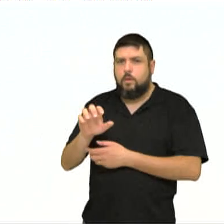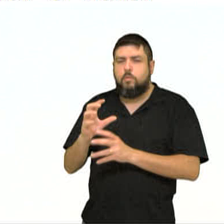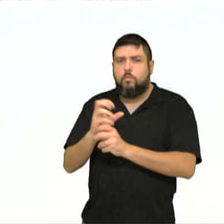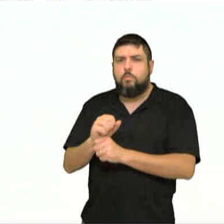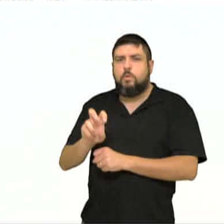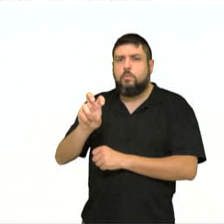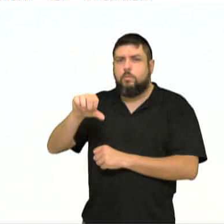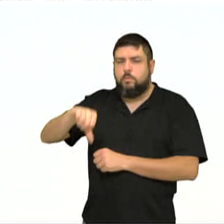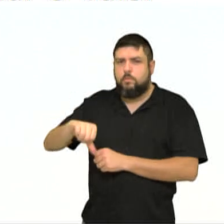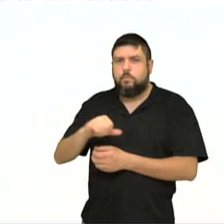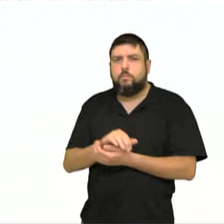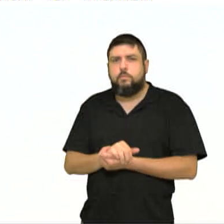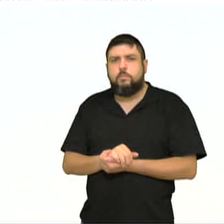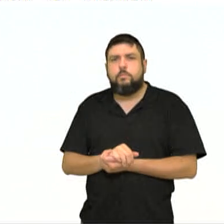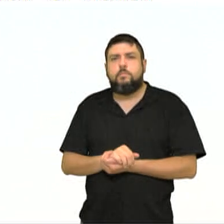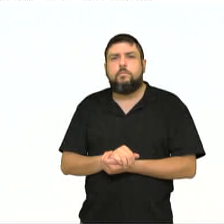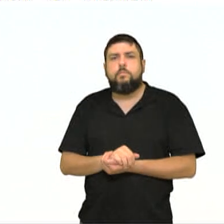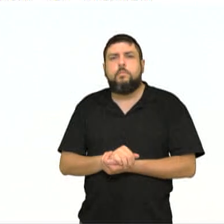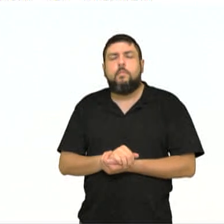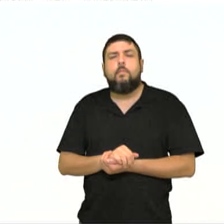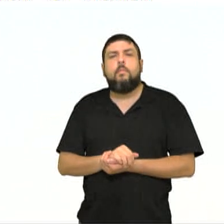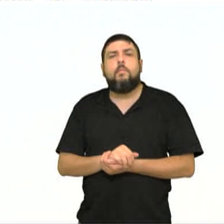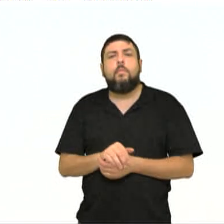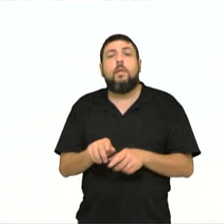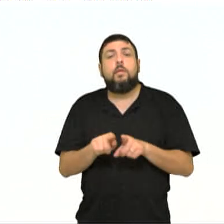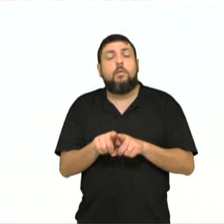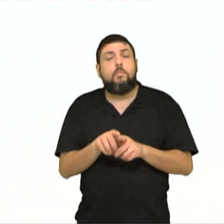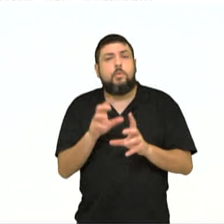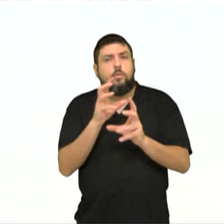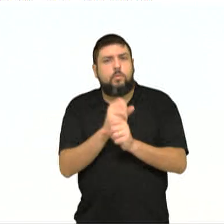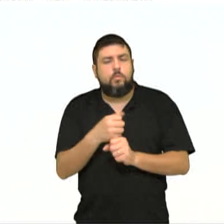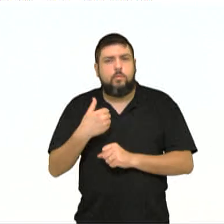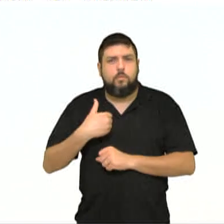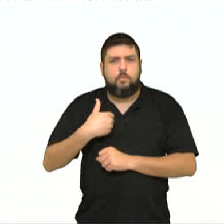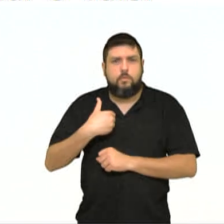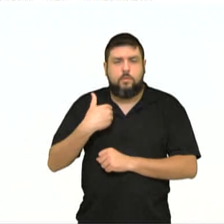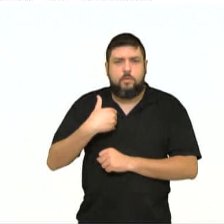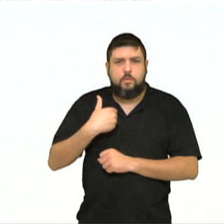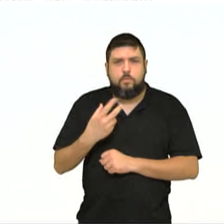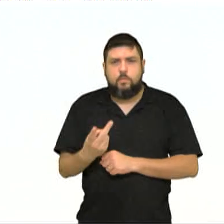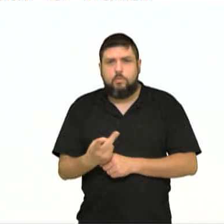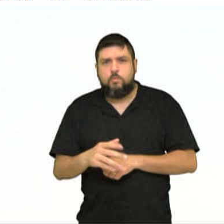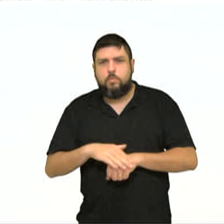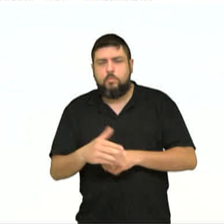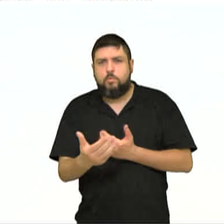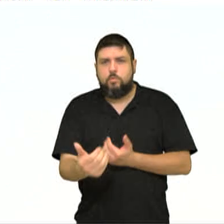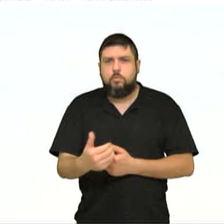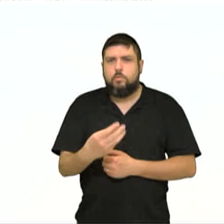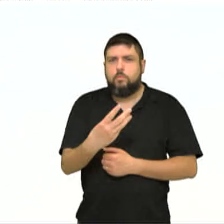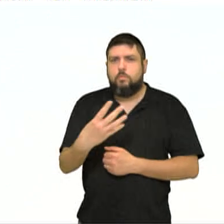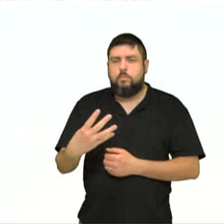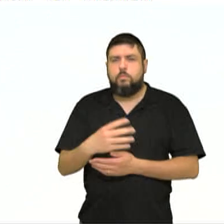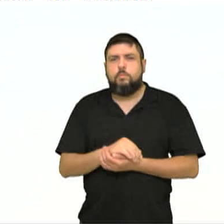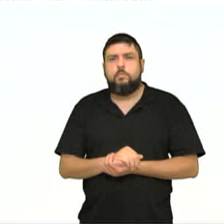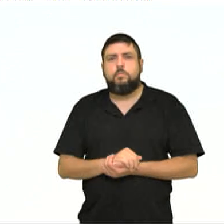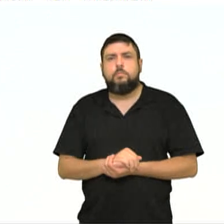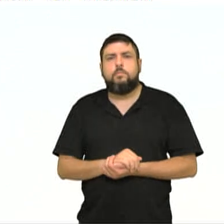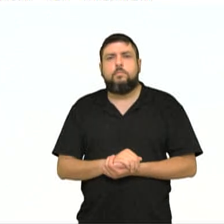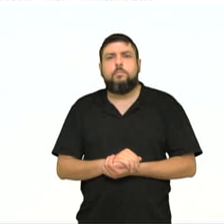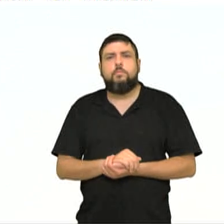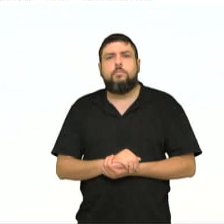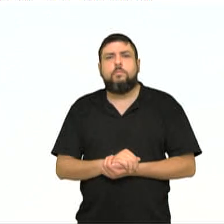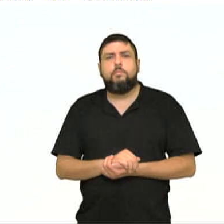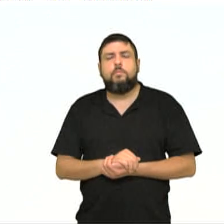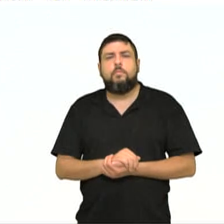59 anos. Informação importante. E a soma das idades dos 2 mais novos é 34 anos. Outra informação